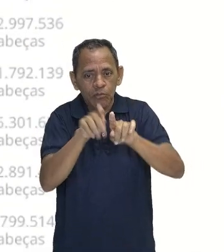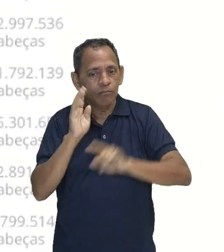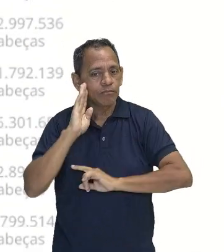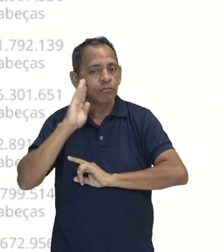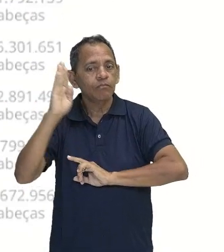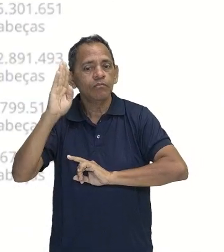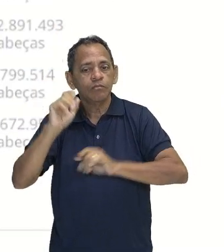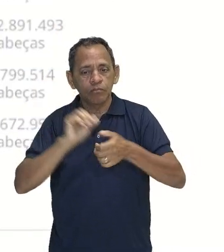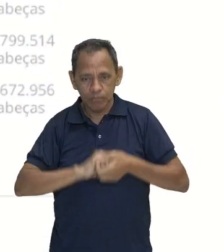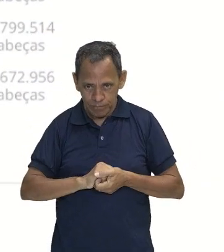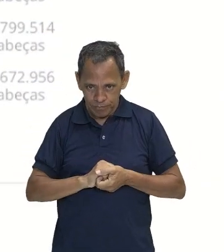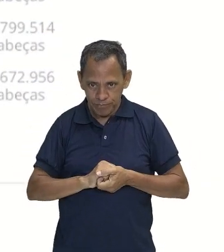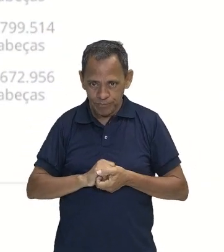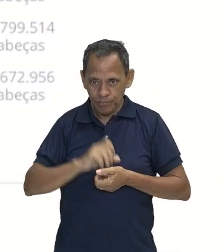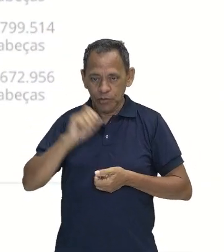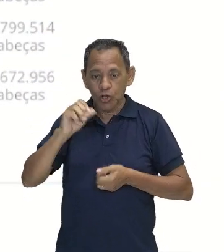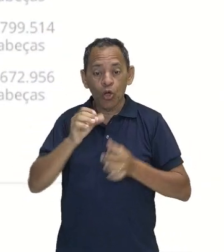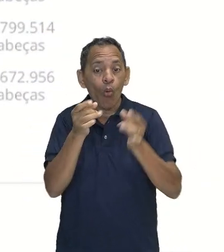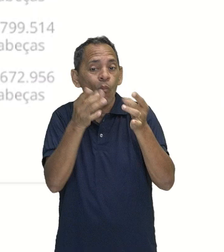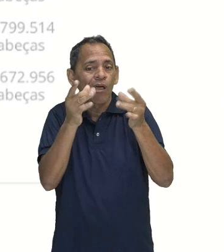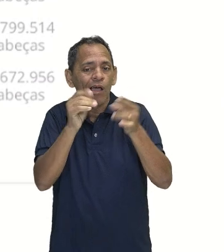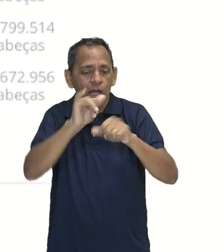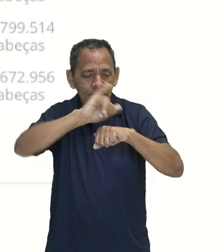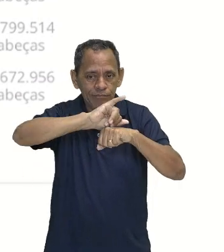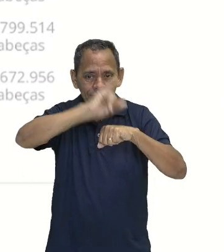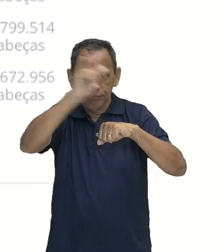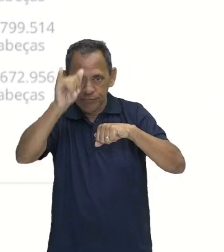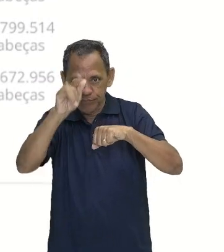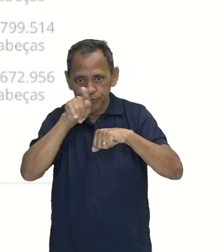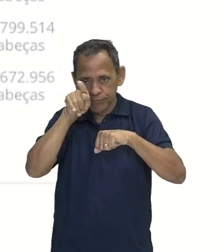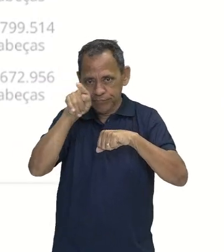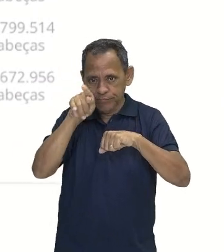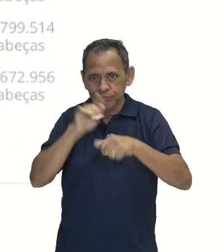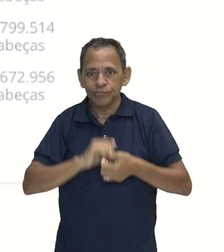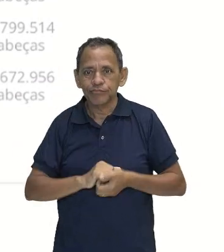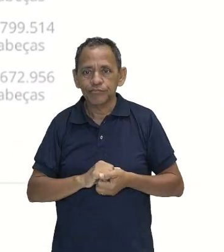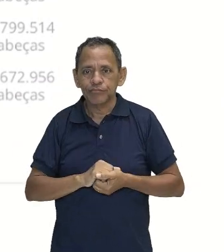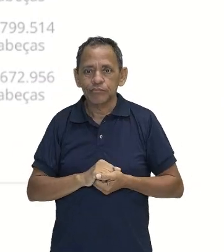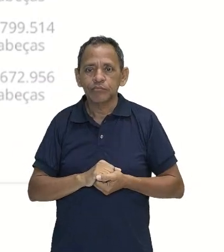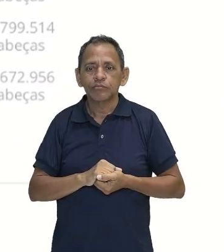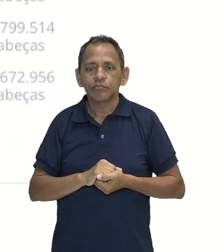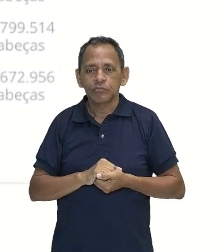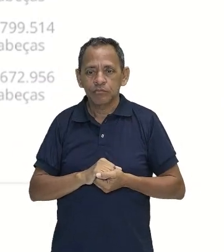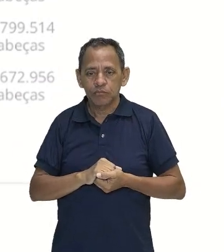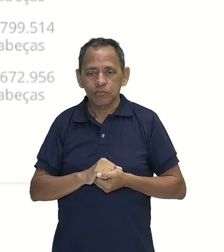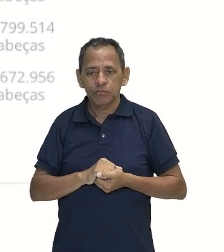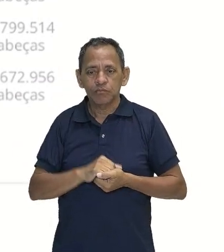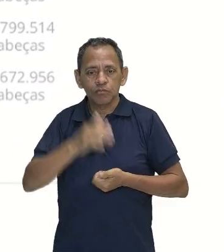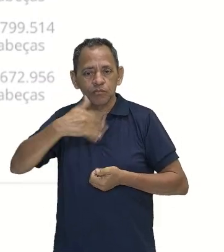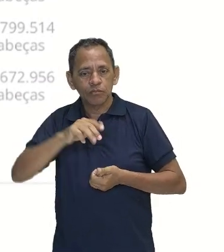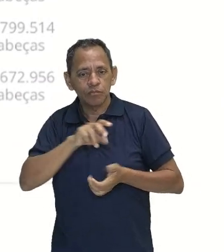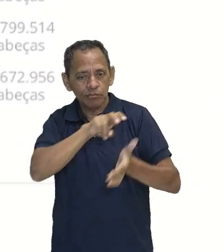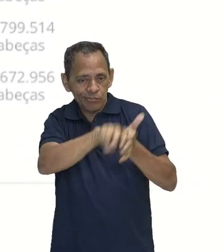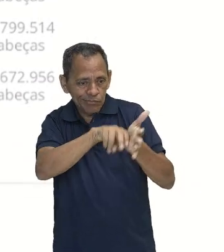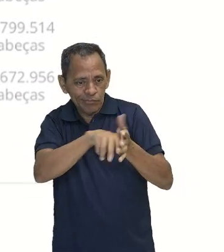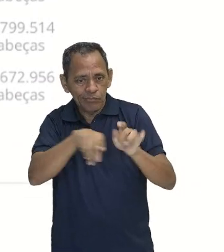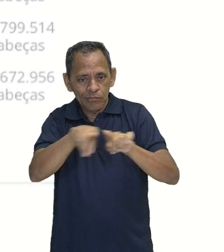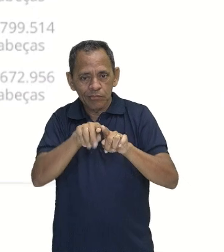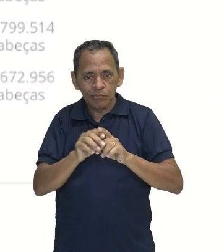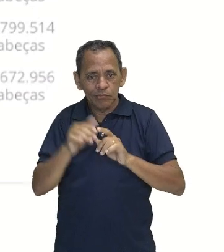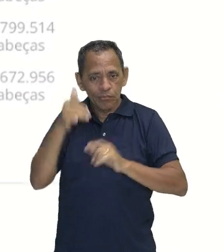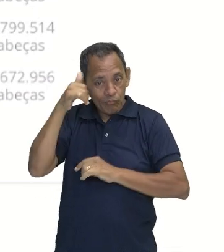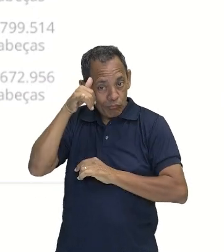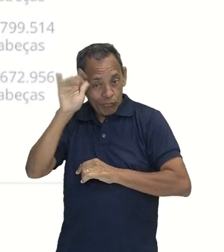principalmente para o mercado externo. Aí nós temos o ranking da pecuária, os rebanhos, né, também do